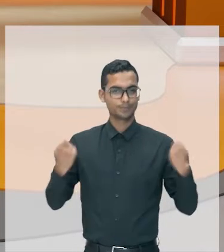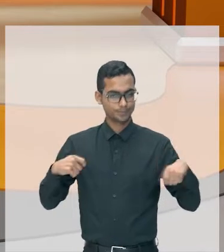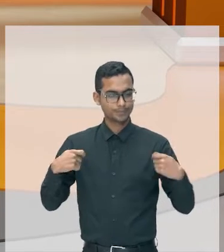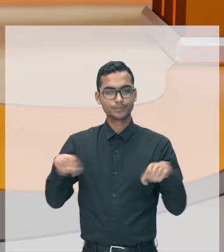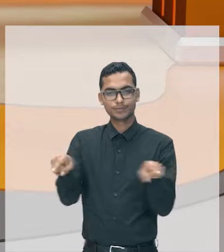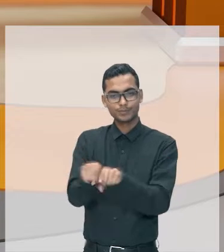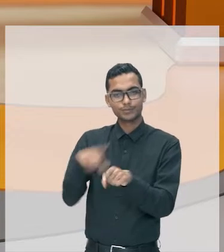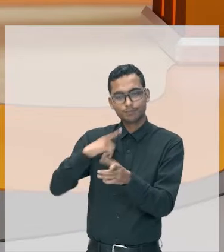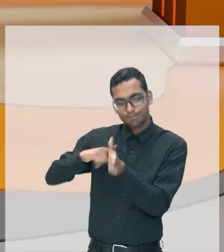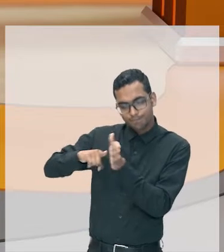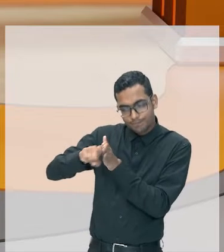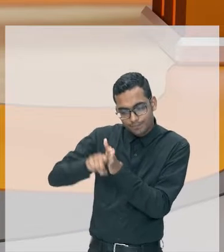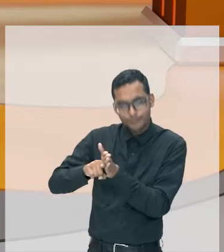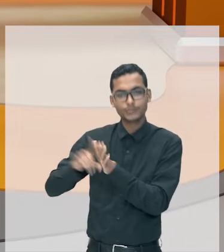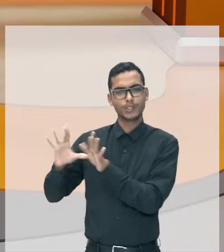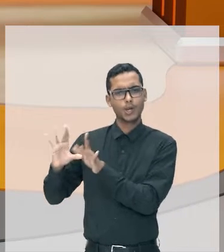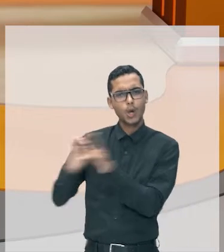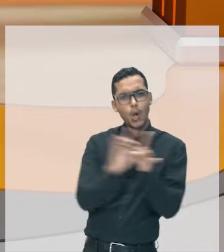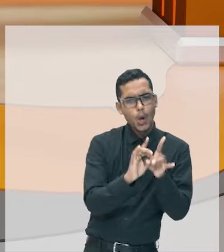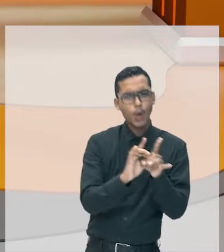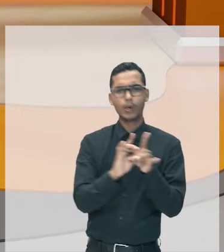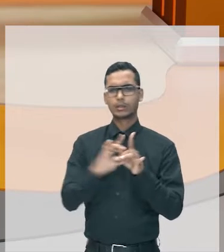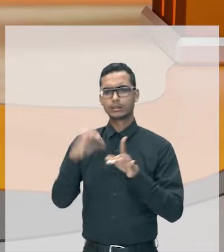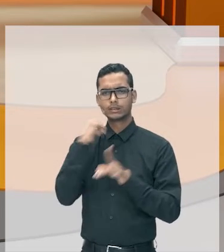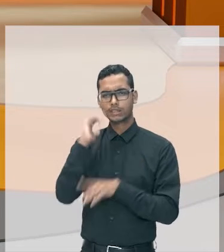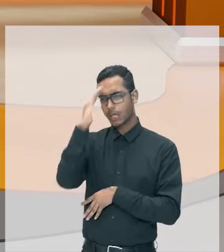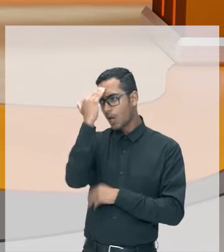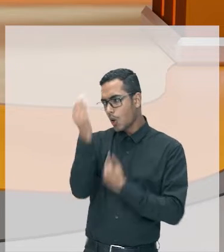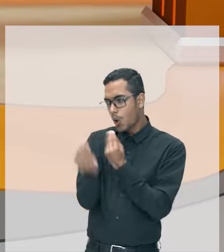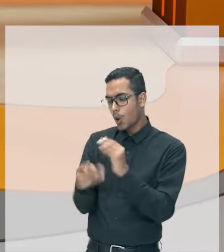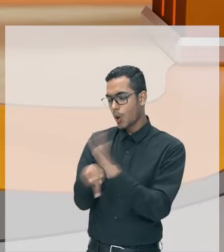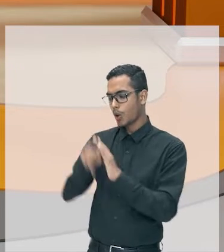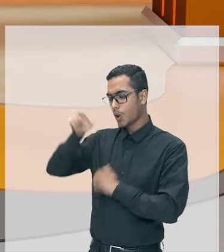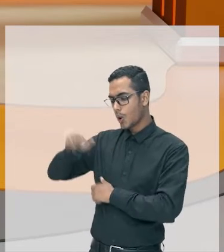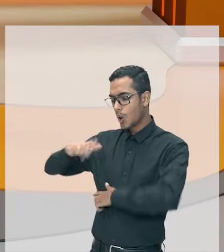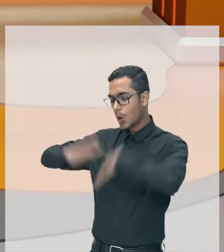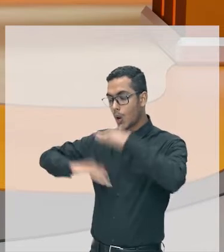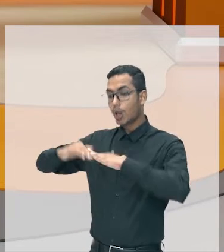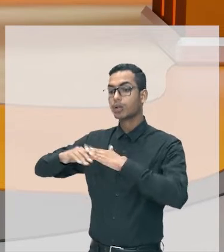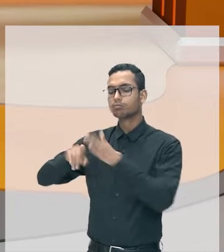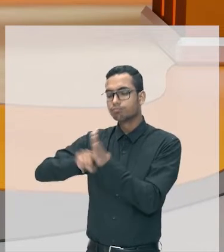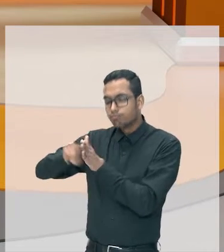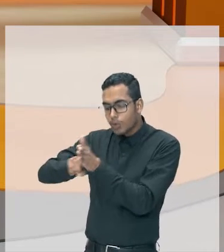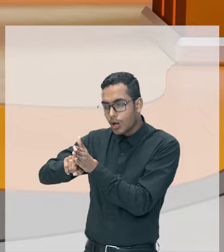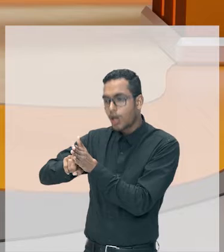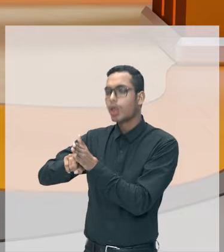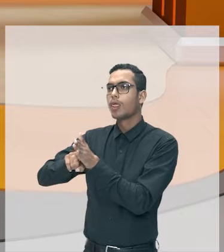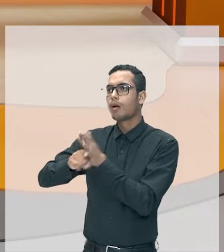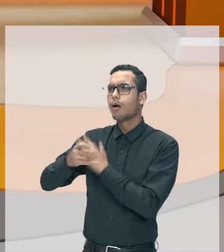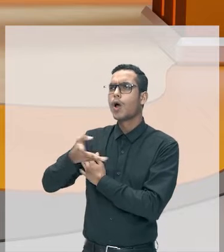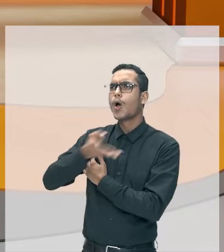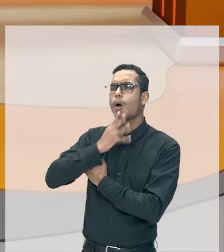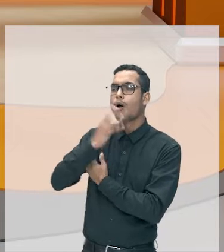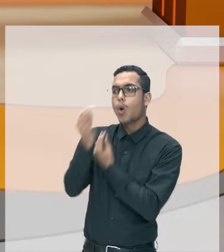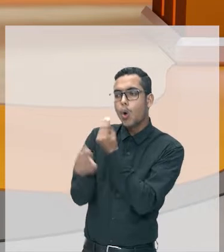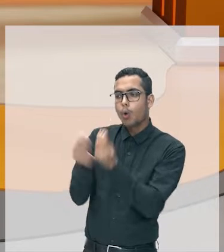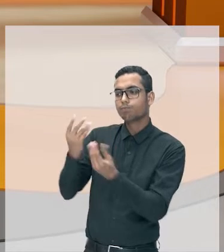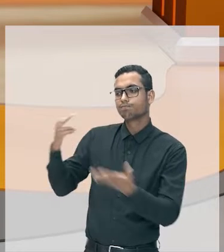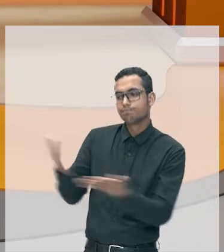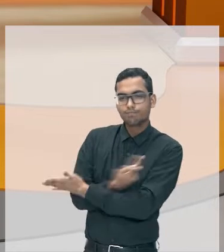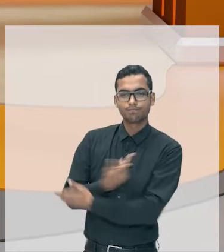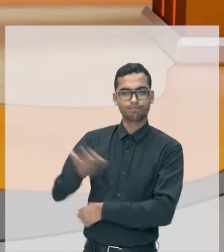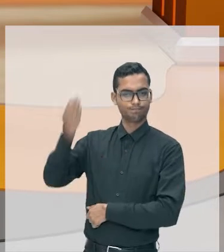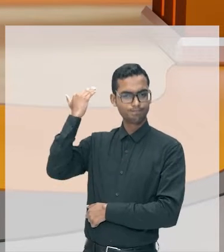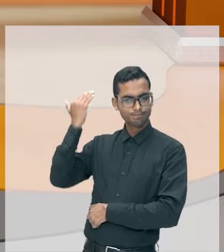dessa investigação, o historiador começa a desvendar e conhecer o passado. Então, escrever sobre